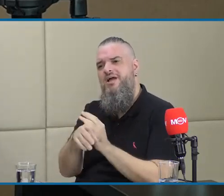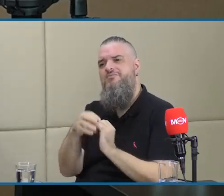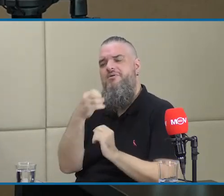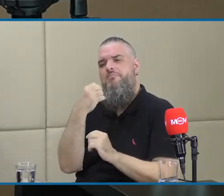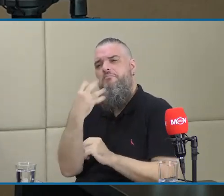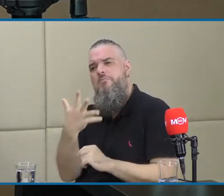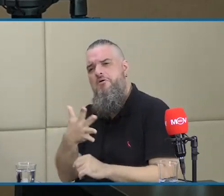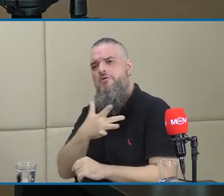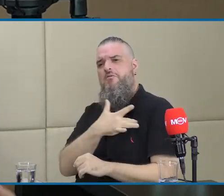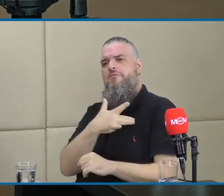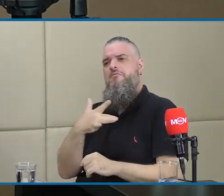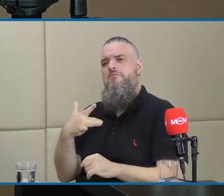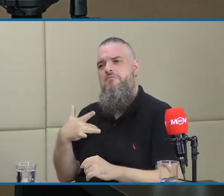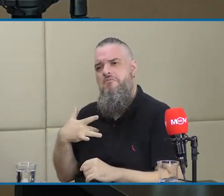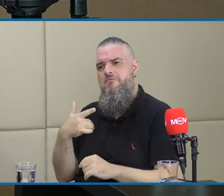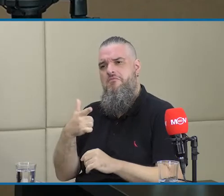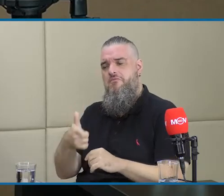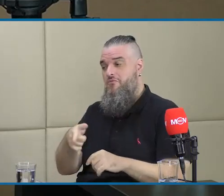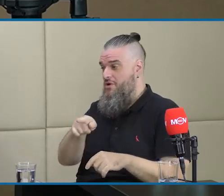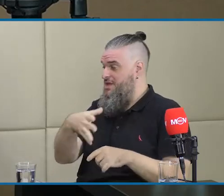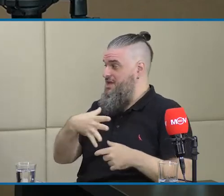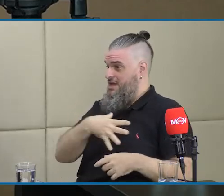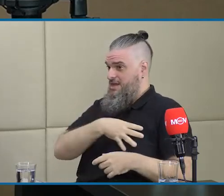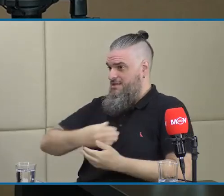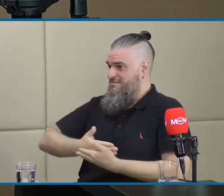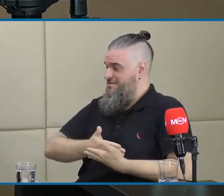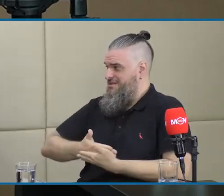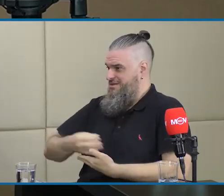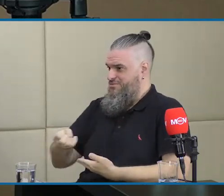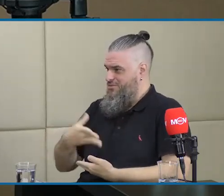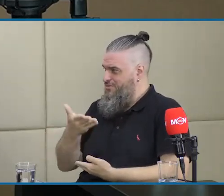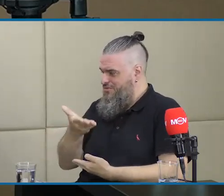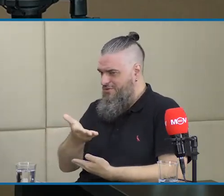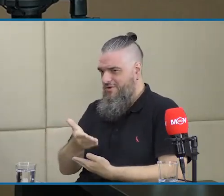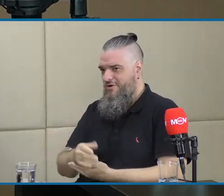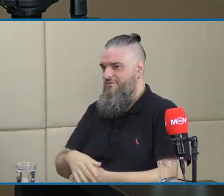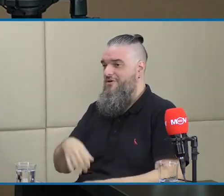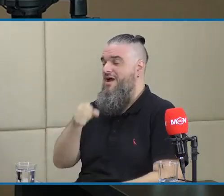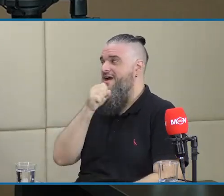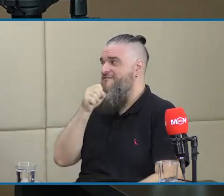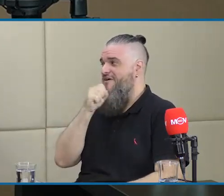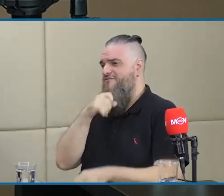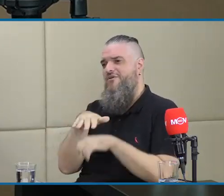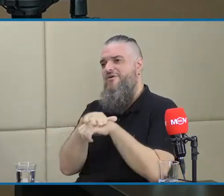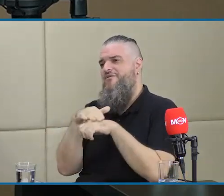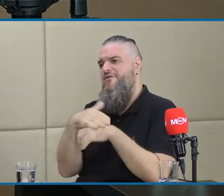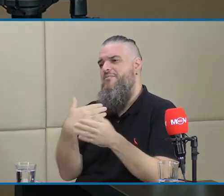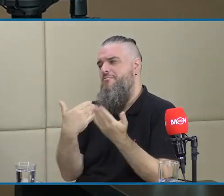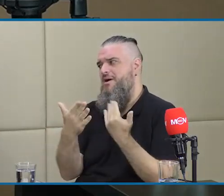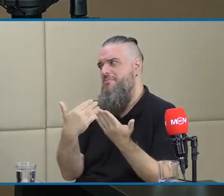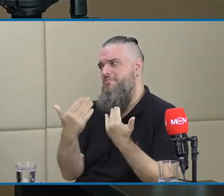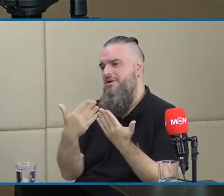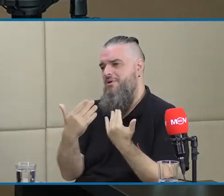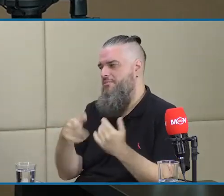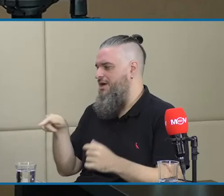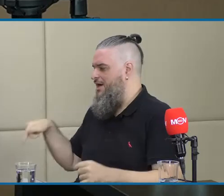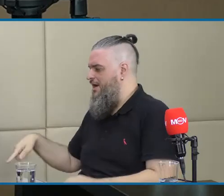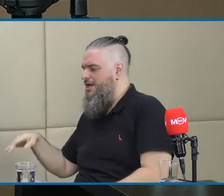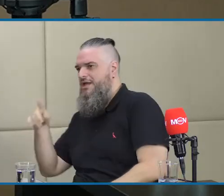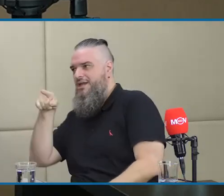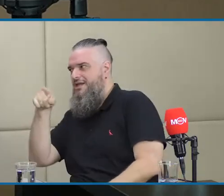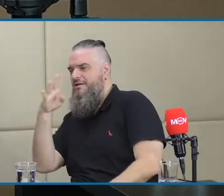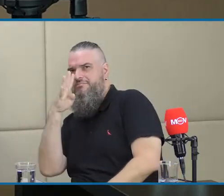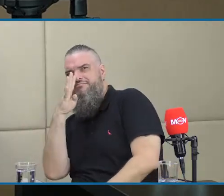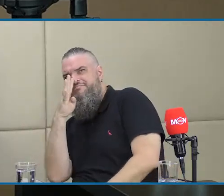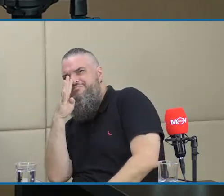a vida, e ela estava com um filho recém-nascido, e a minha avó falava com ela, e conversava, e eu ficava ali